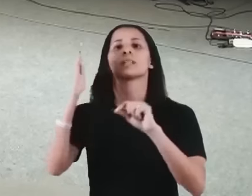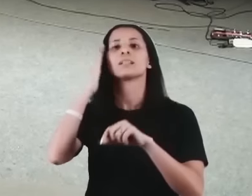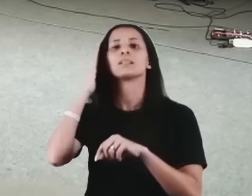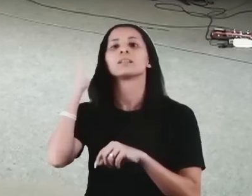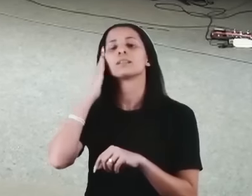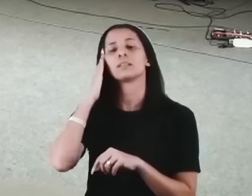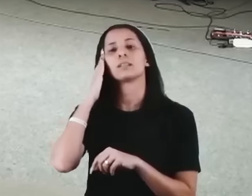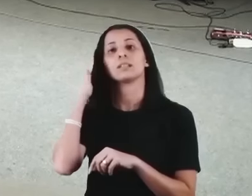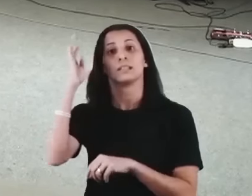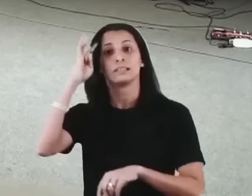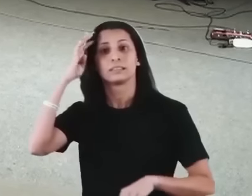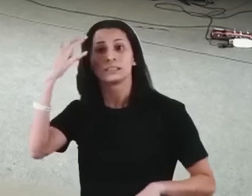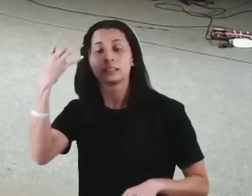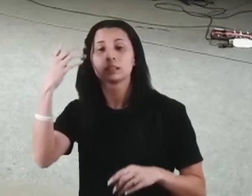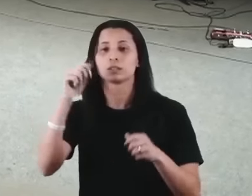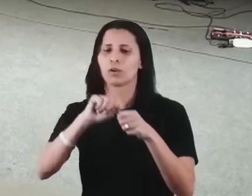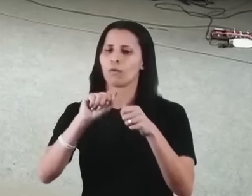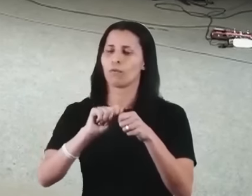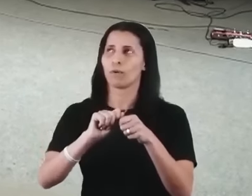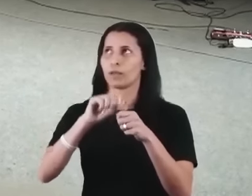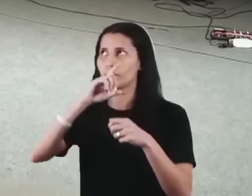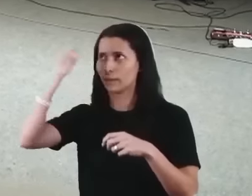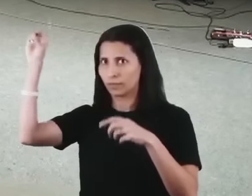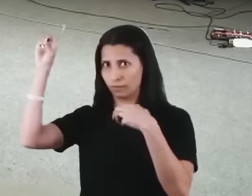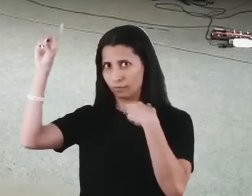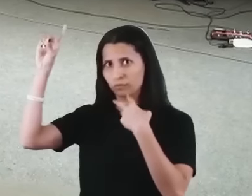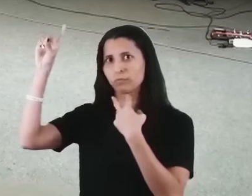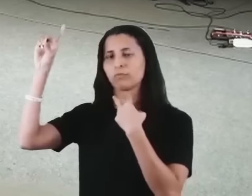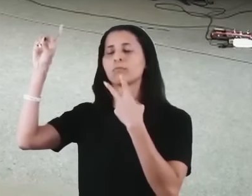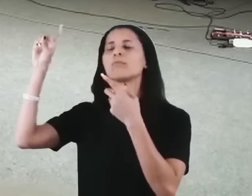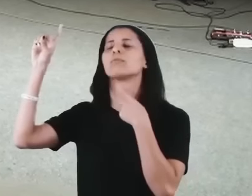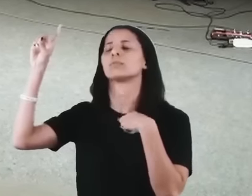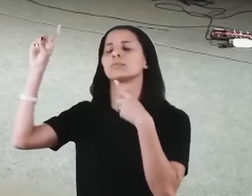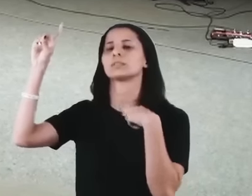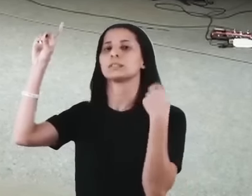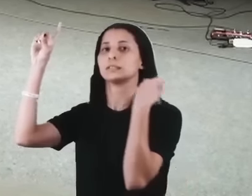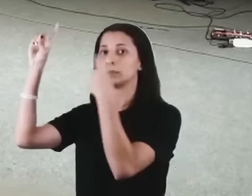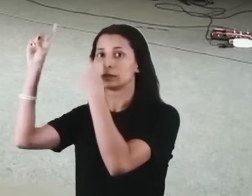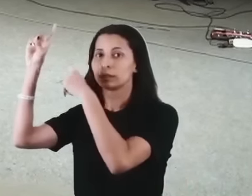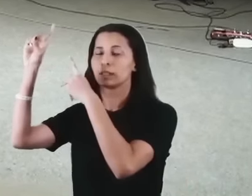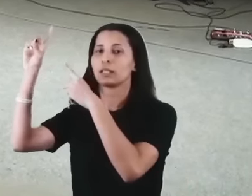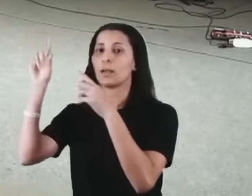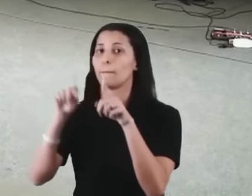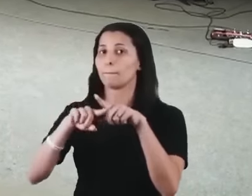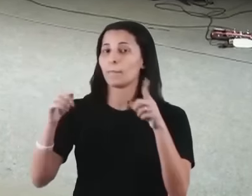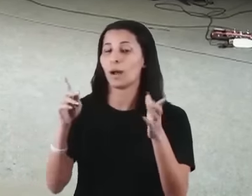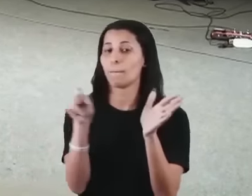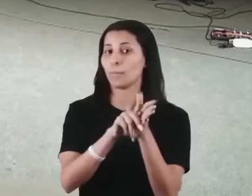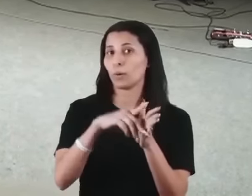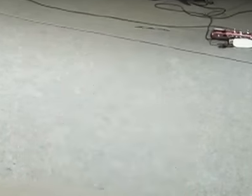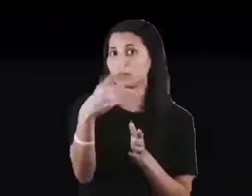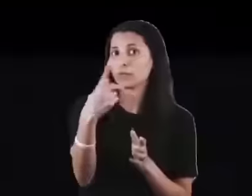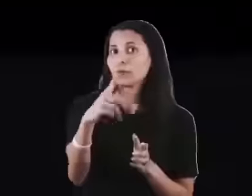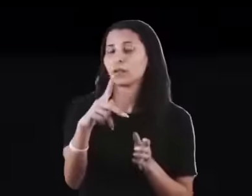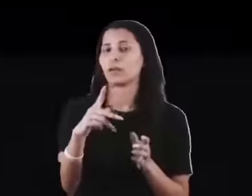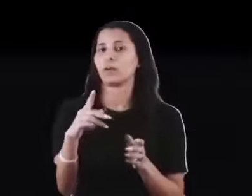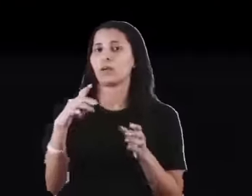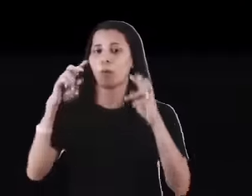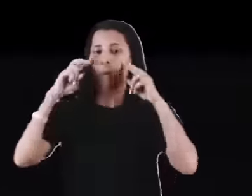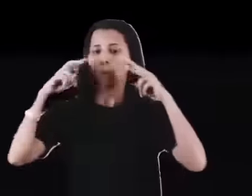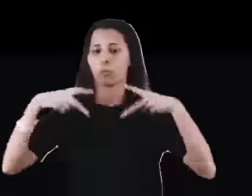decisão que não é feita baseada na vontade de Deus mas na sua própria vontade do seu próprio orgulho do seu próprio egoísmo